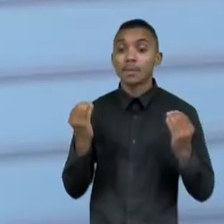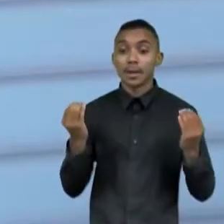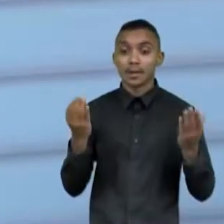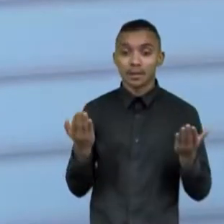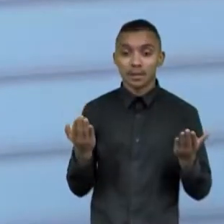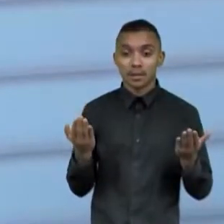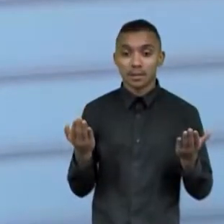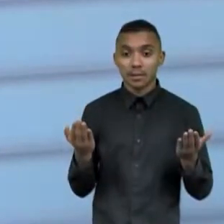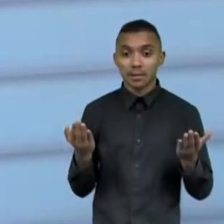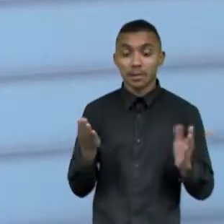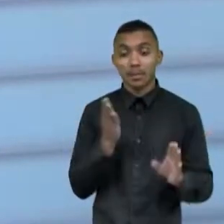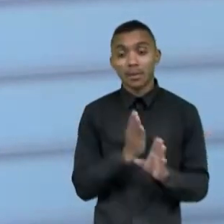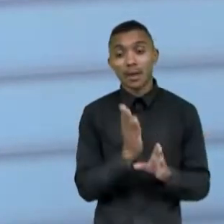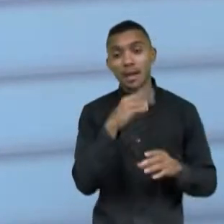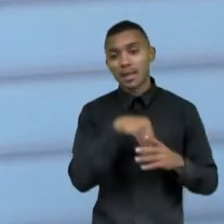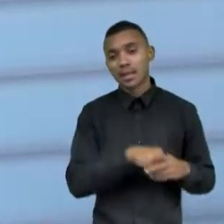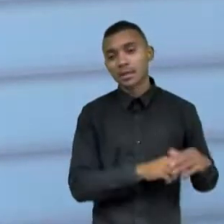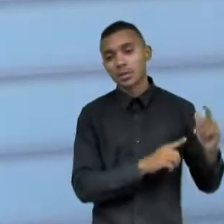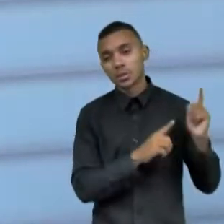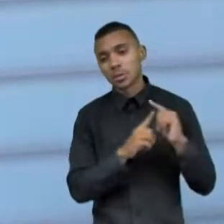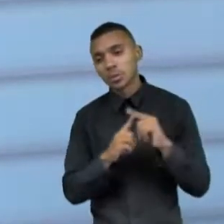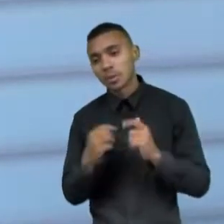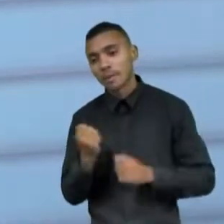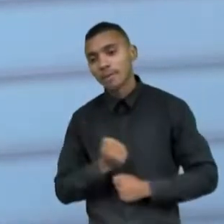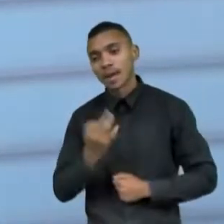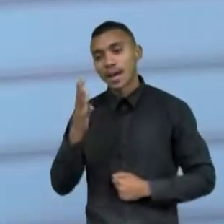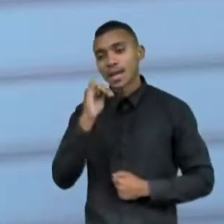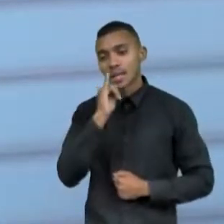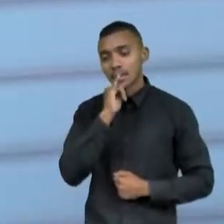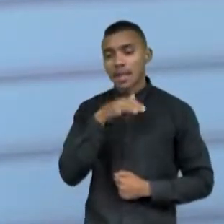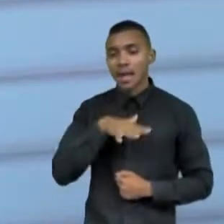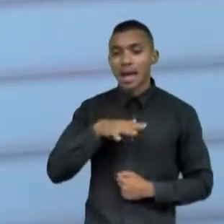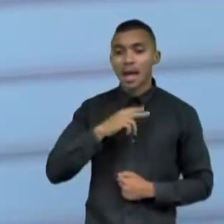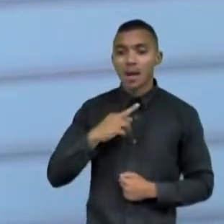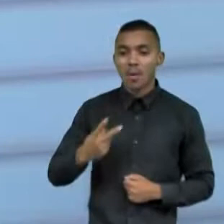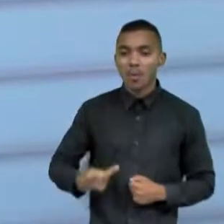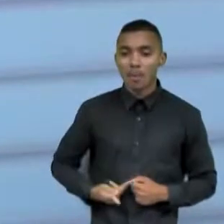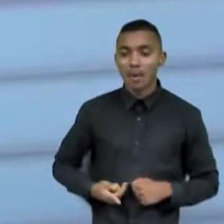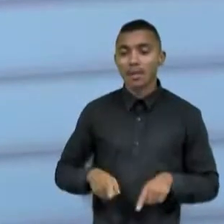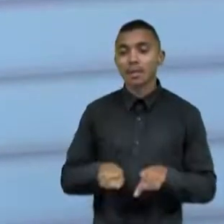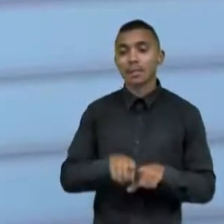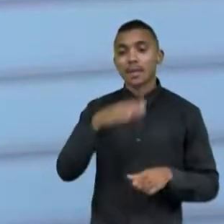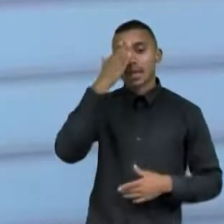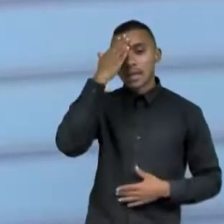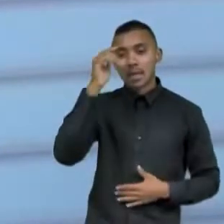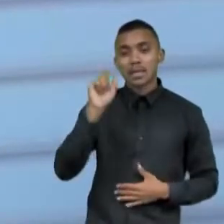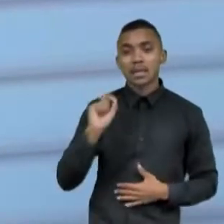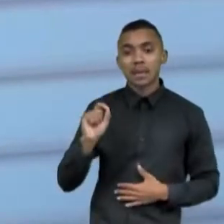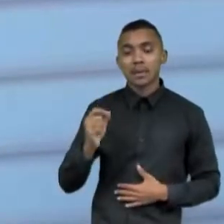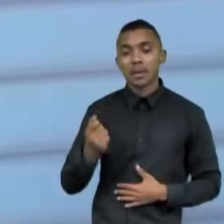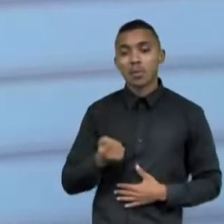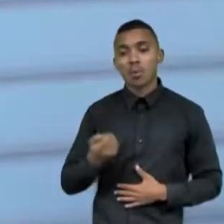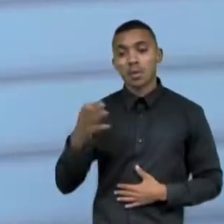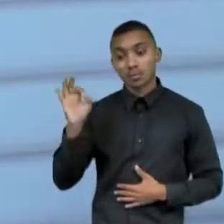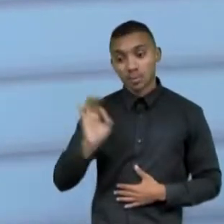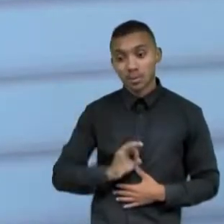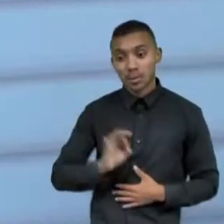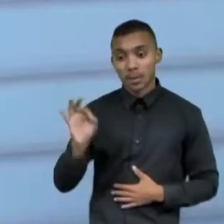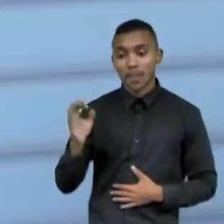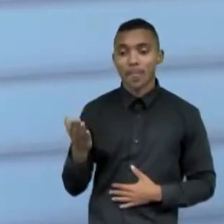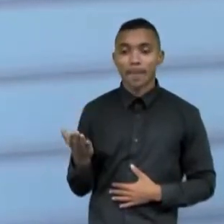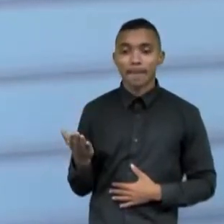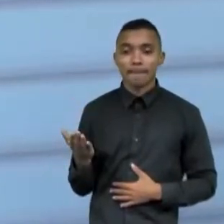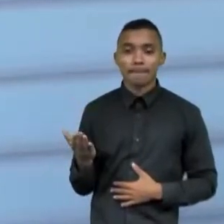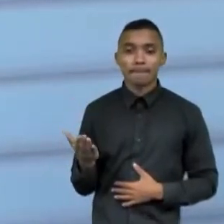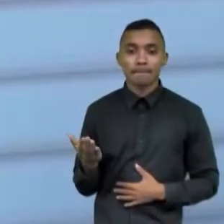ele se dá em diversas formas, né? A Lúcia falou da questão urbana, mas também se dá no meio rural, né? Exatamente. E eu acho